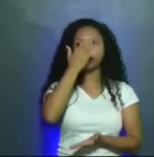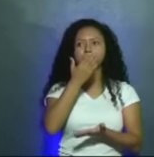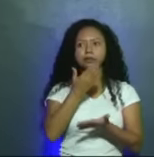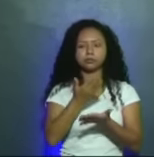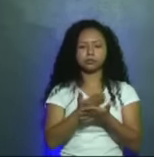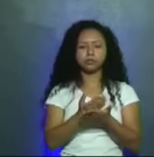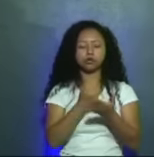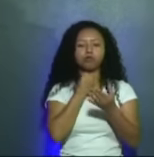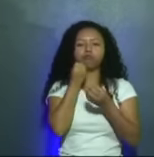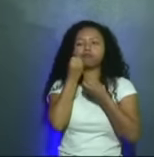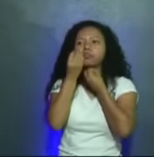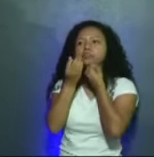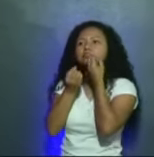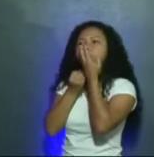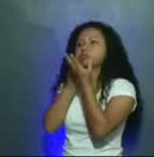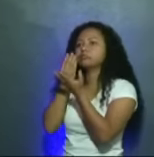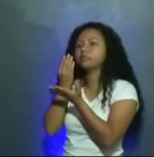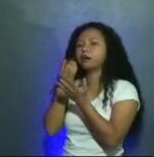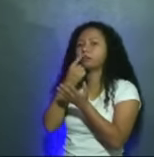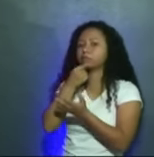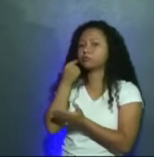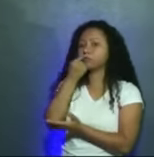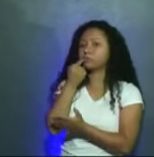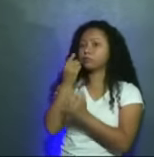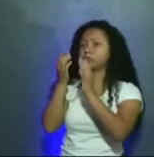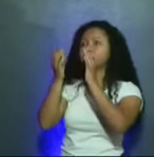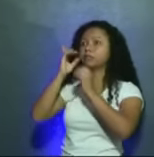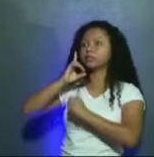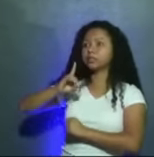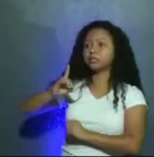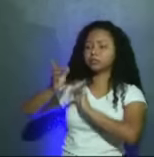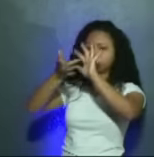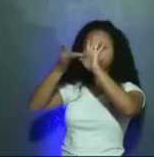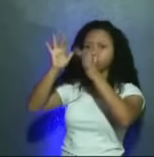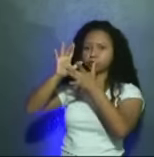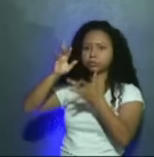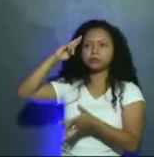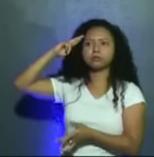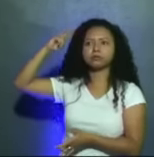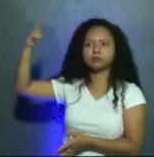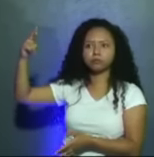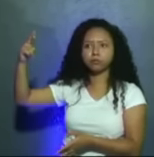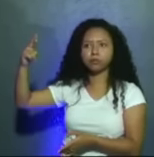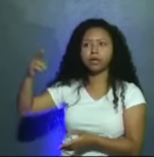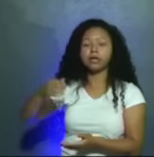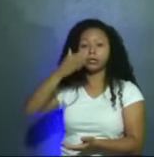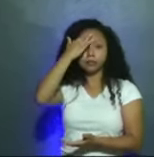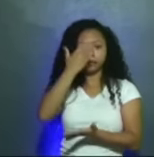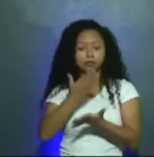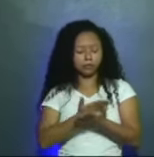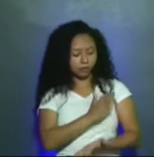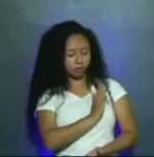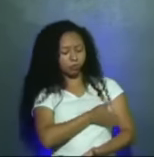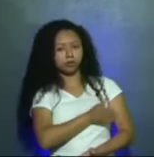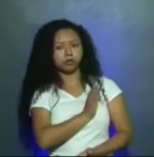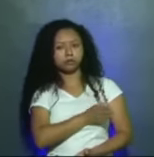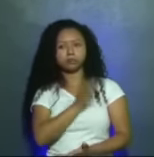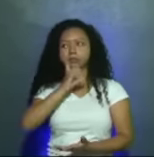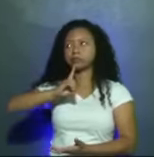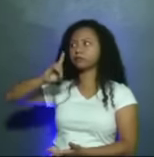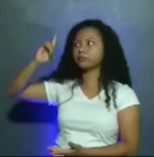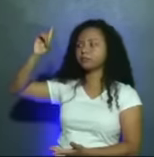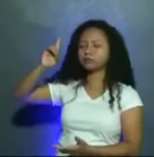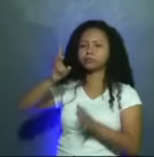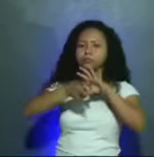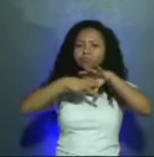Que Deus ressuscitou, que Deus o ressuscitou dentre os mortos, será salvo.